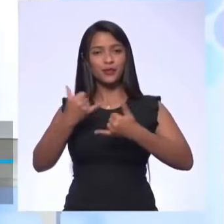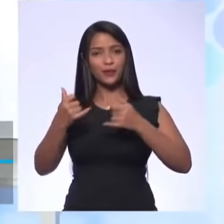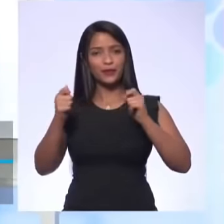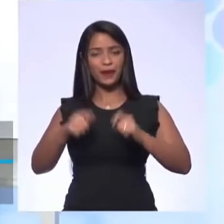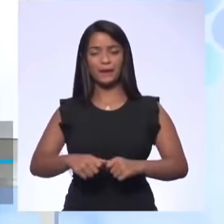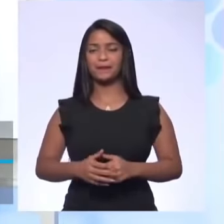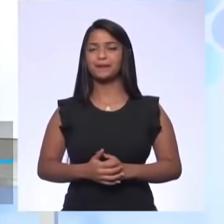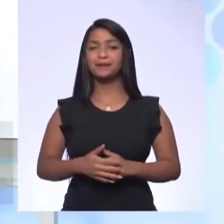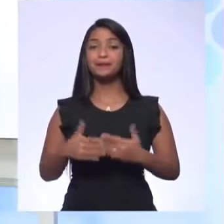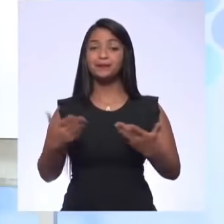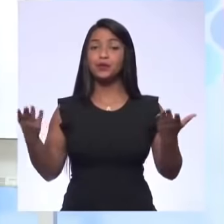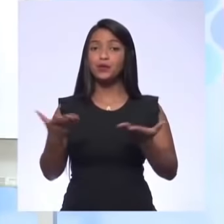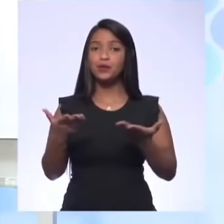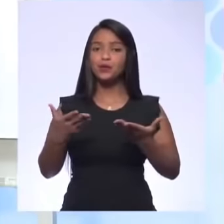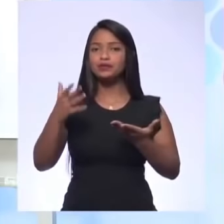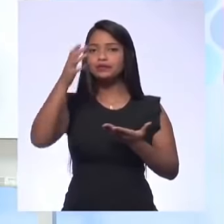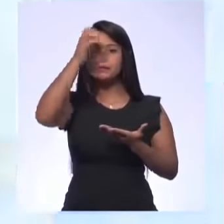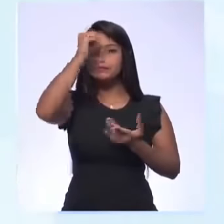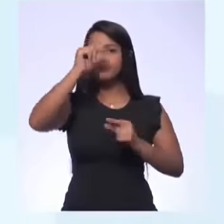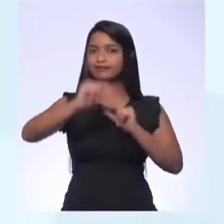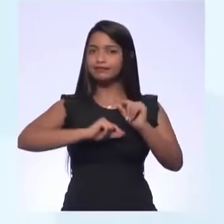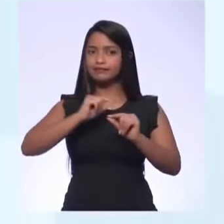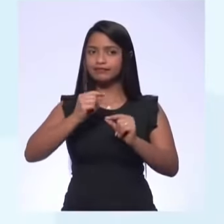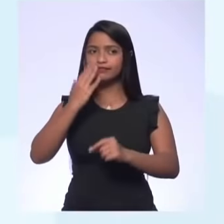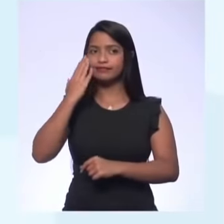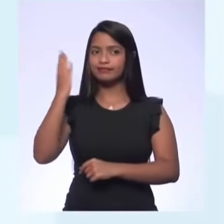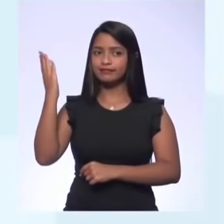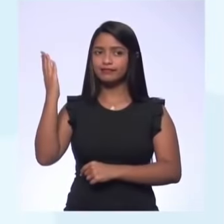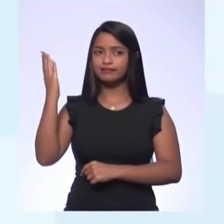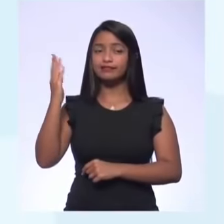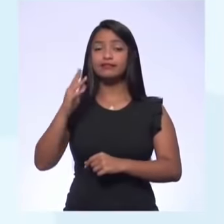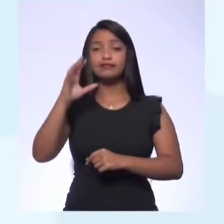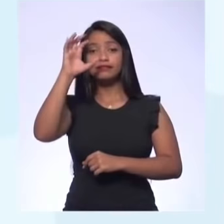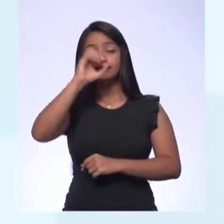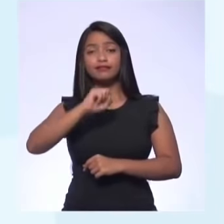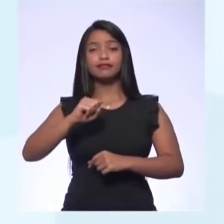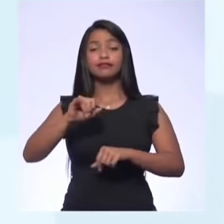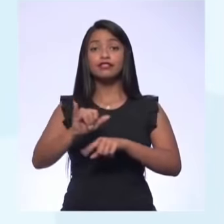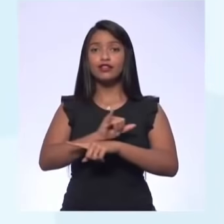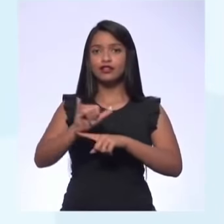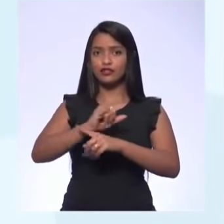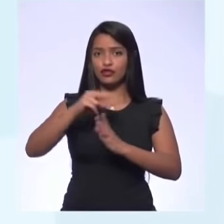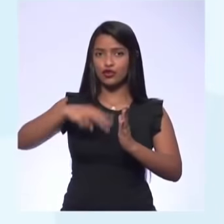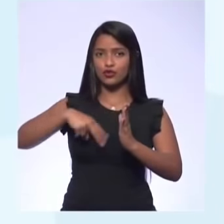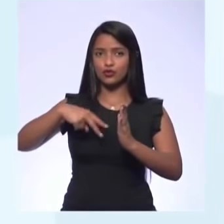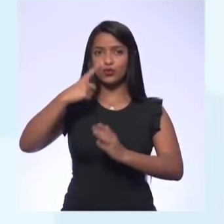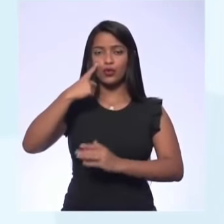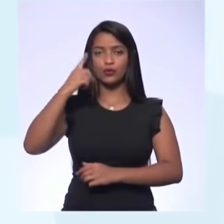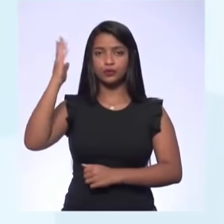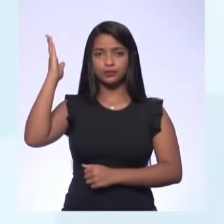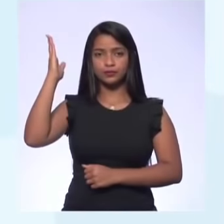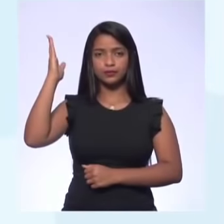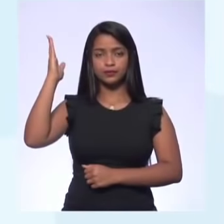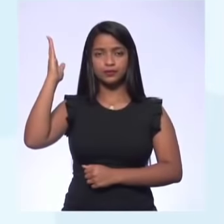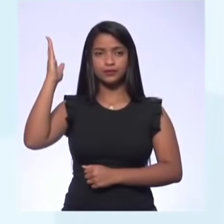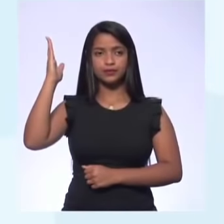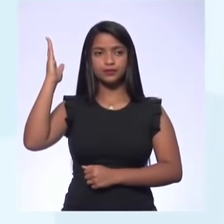aula de hoje? Nós falamos sobre reading strategies, skimming, scanning, cognates, inference, previous